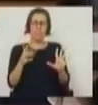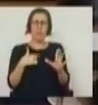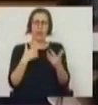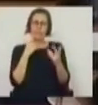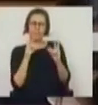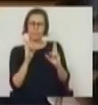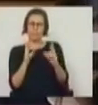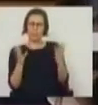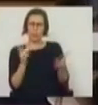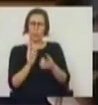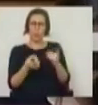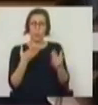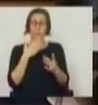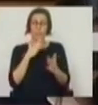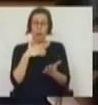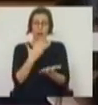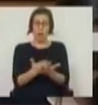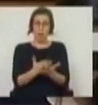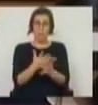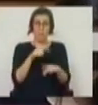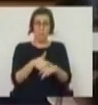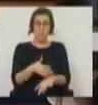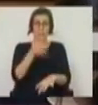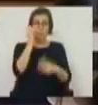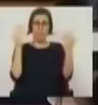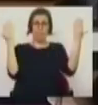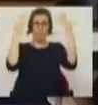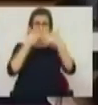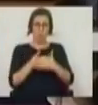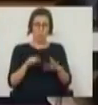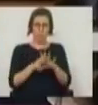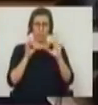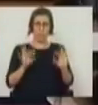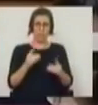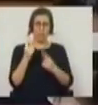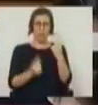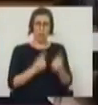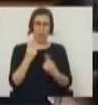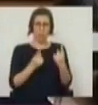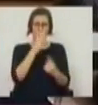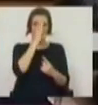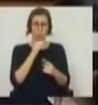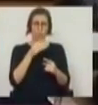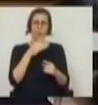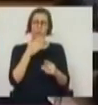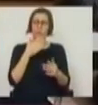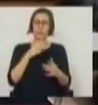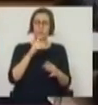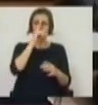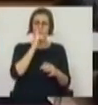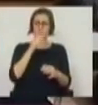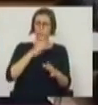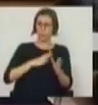grande expectativa em que, pelo menos até à meia-noite, tal como em alguns momentos o Governo já nos habituou,